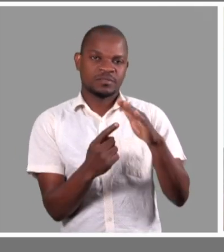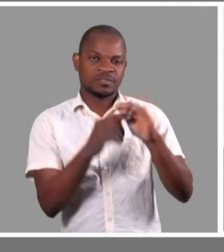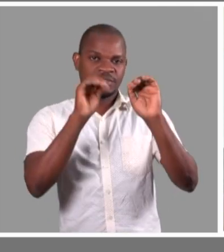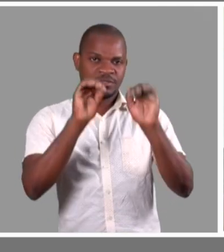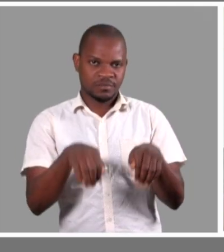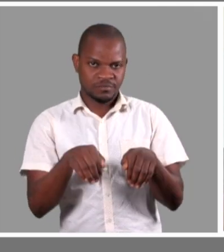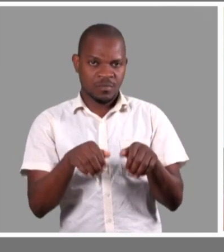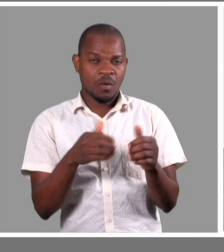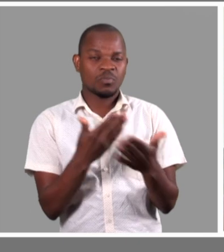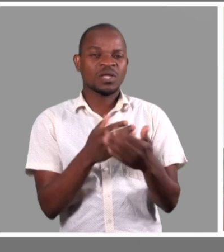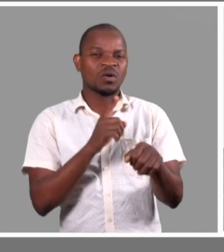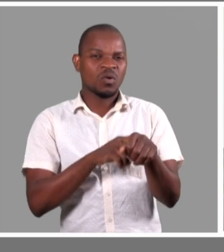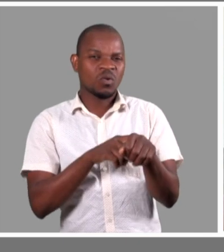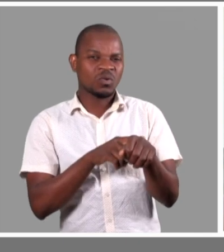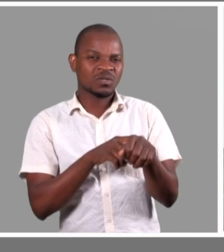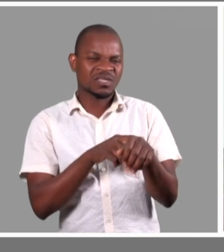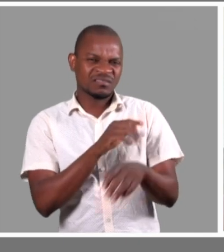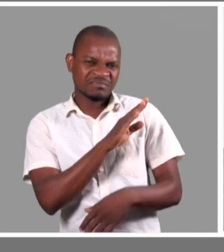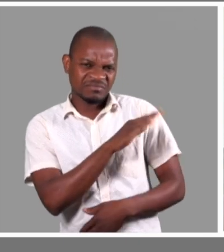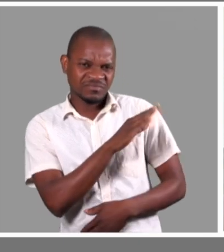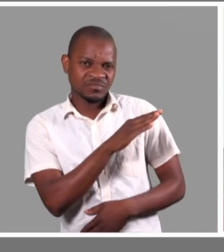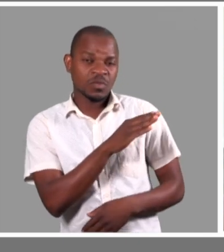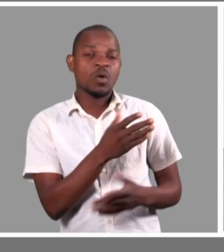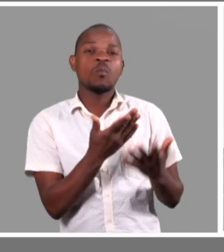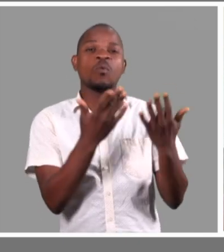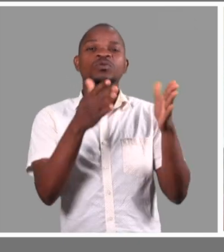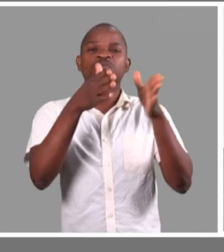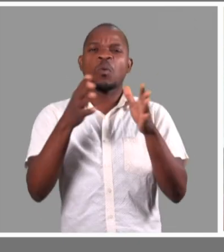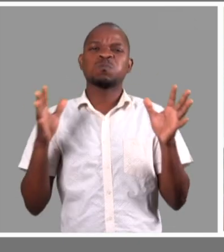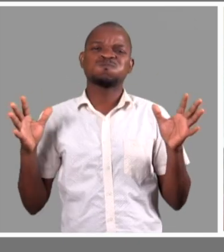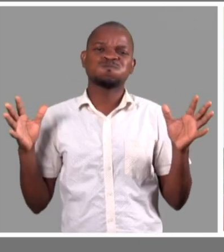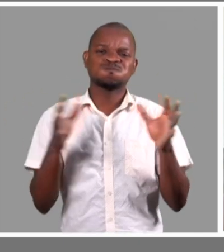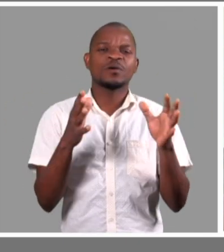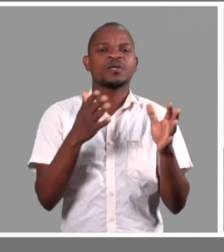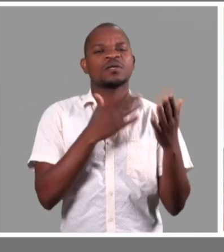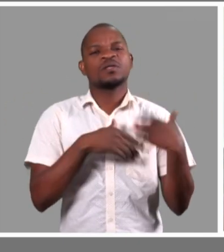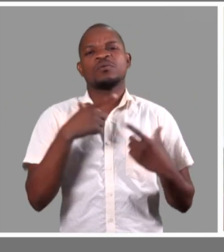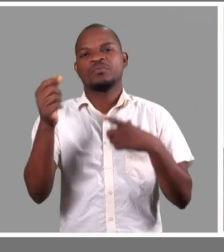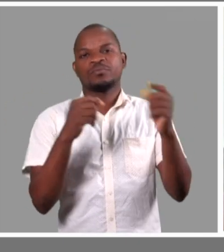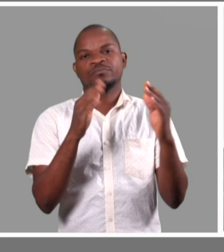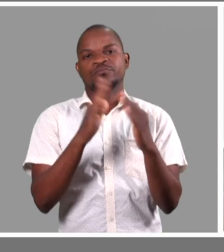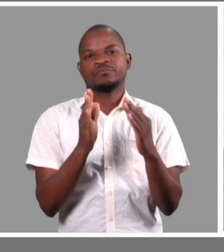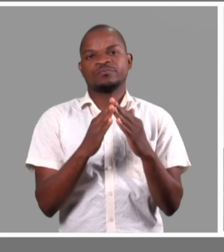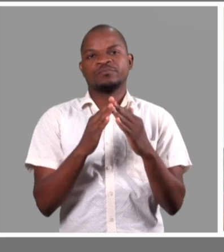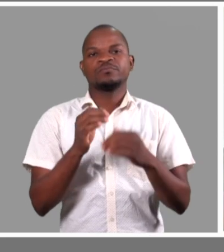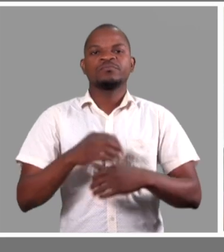caía, na, terminar, a hora, da ponta, todo mundo, ia